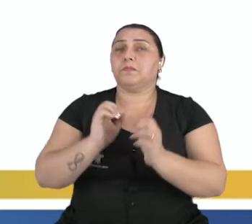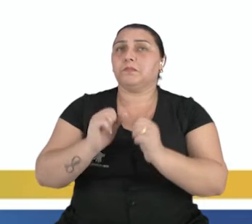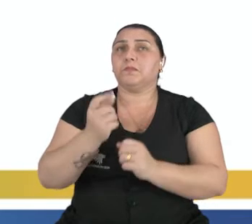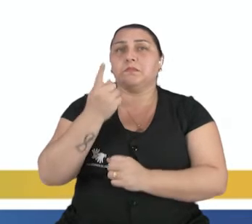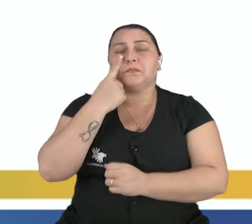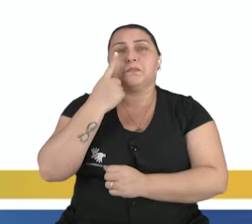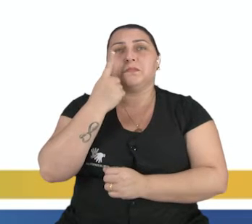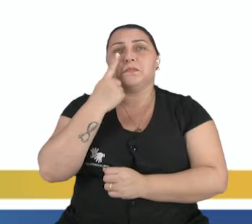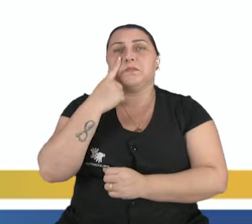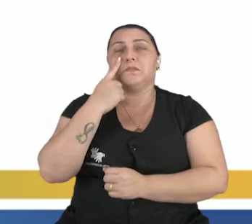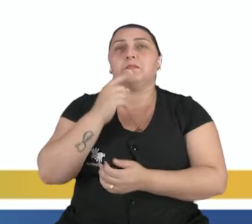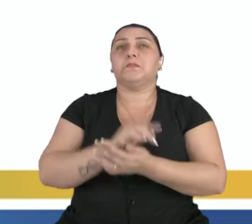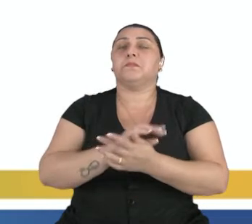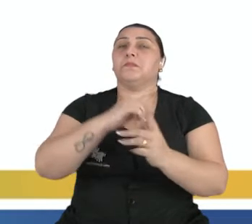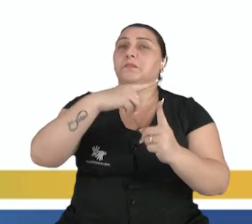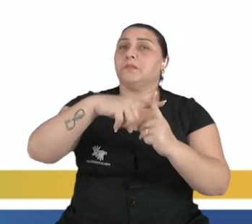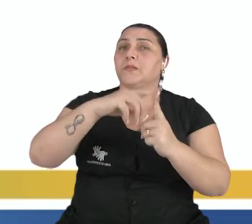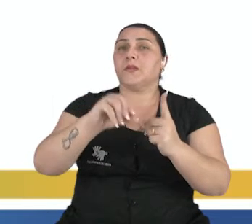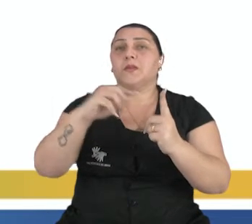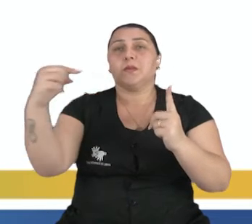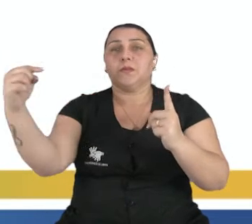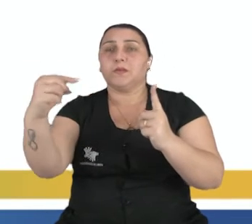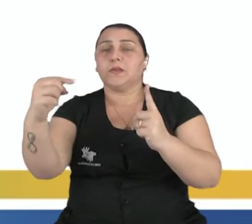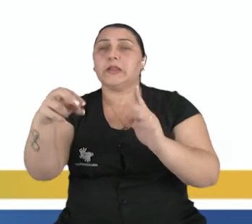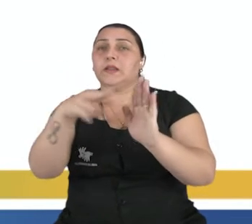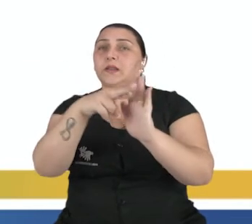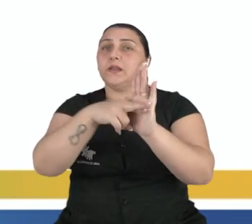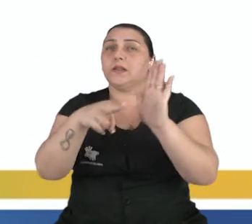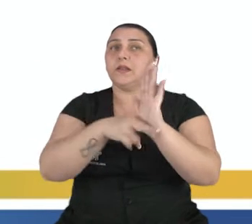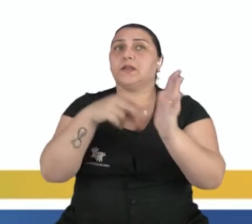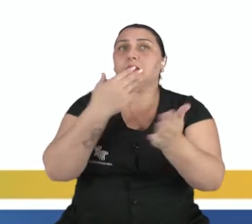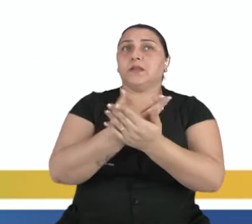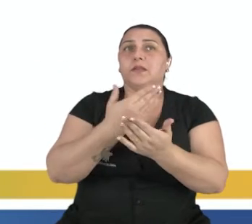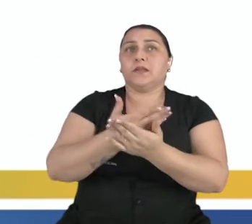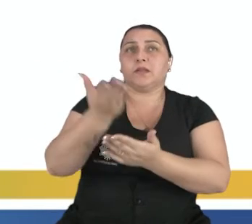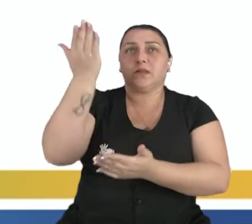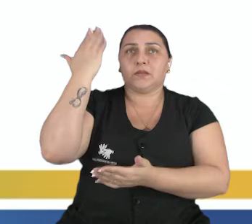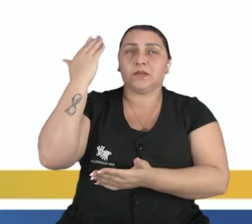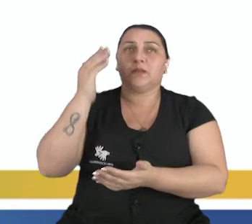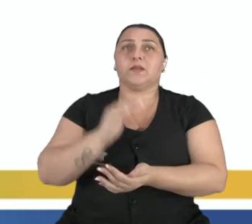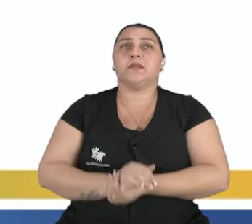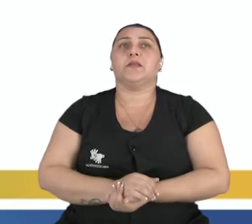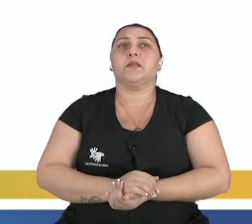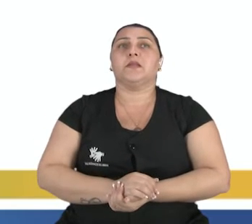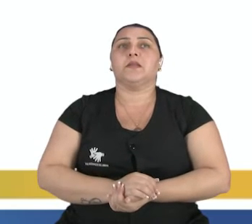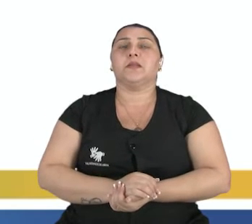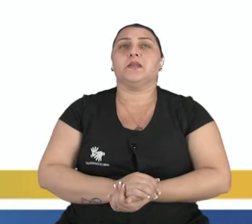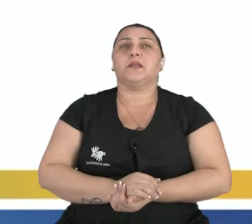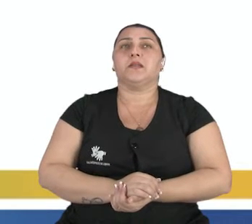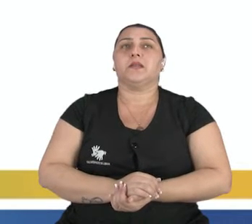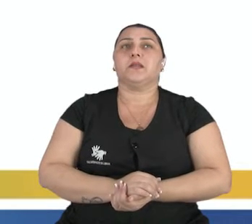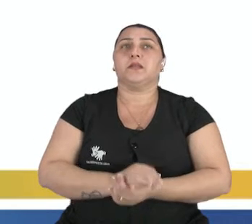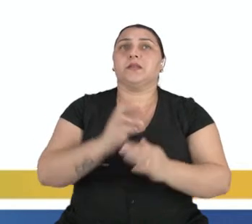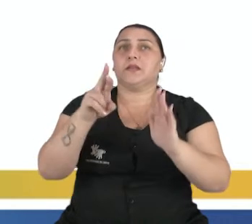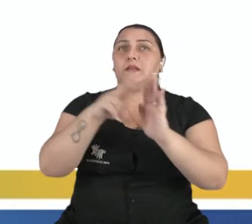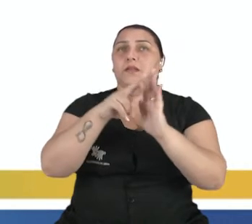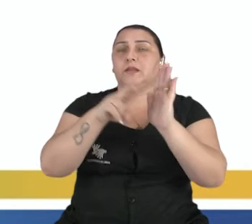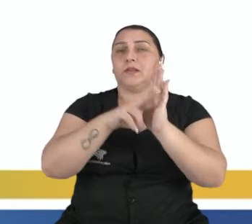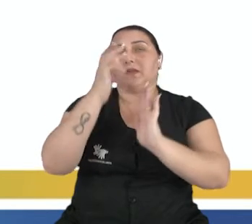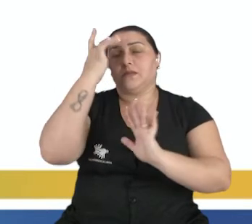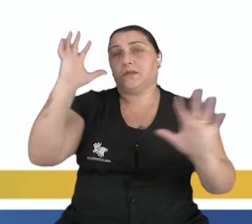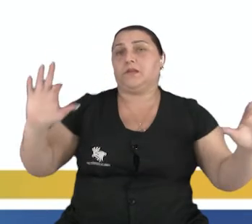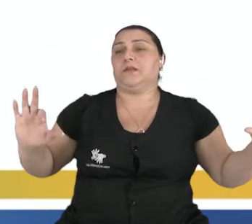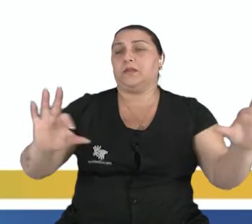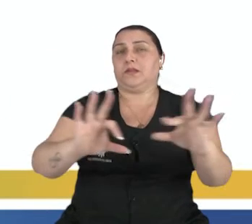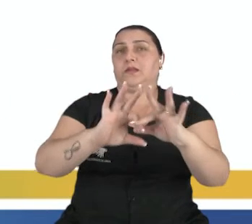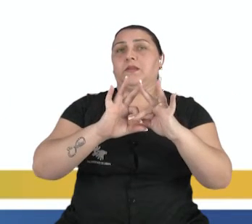pode observar as cargas, observando aquelas regras da aula passada. As regras bem fáceis para você lembrar